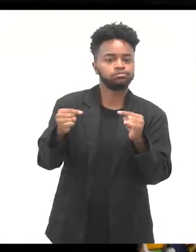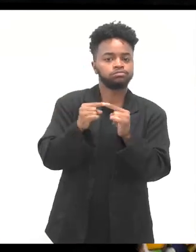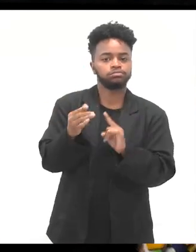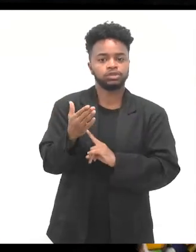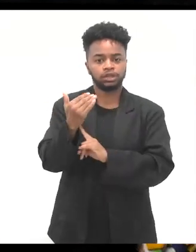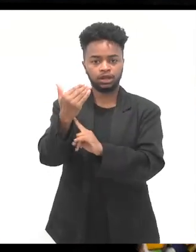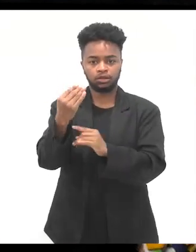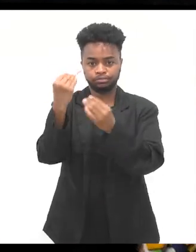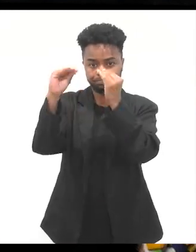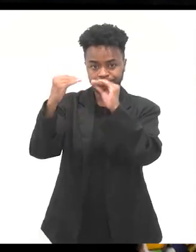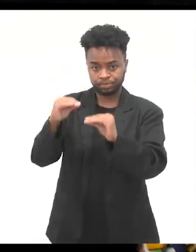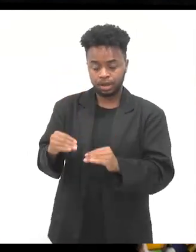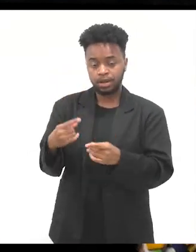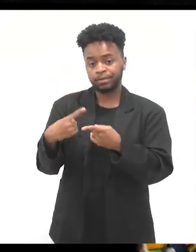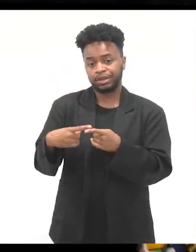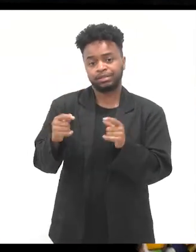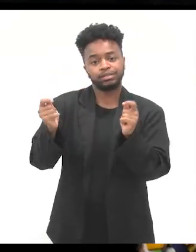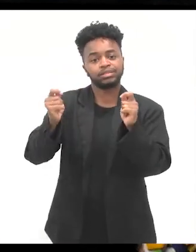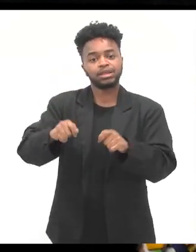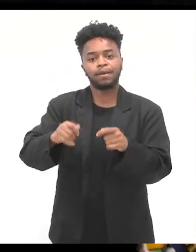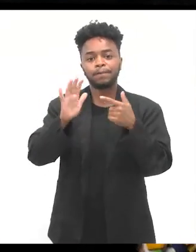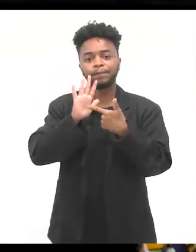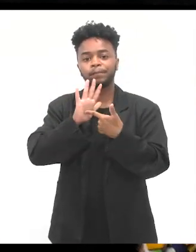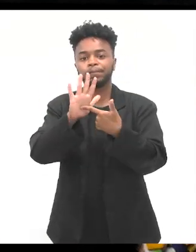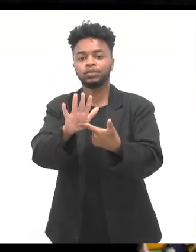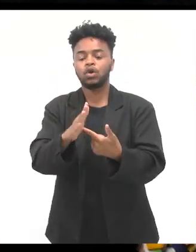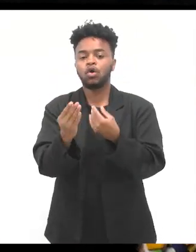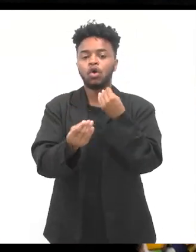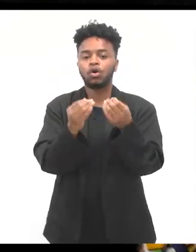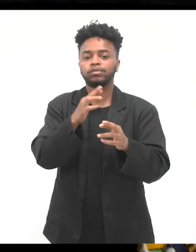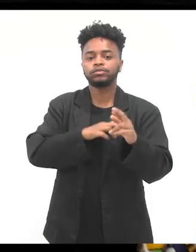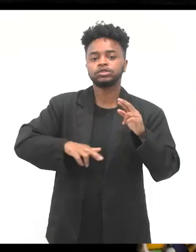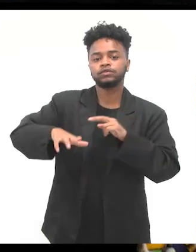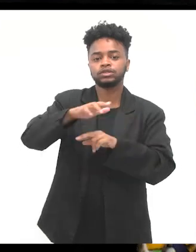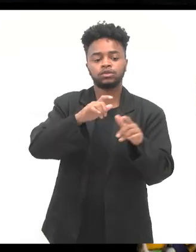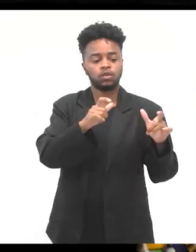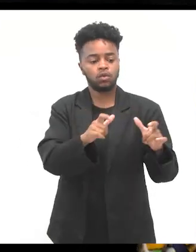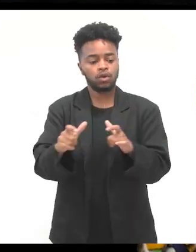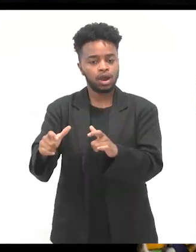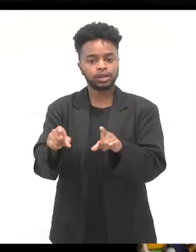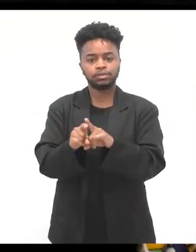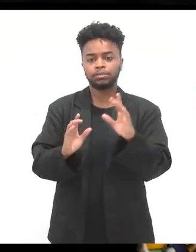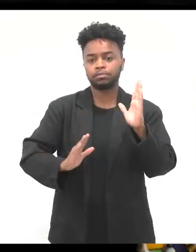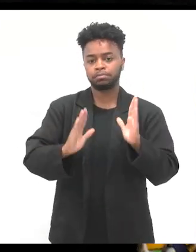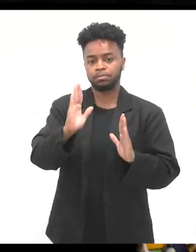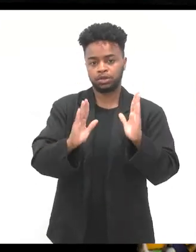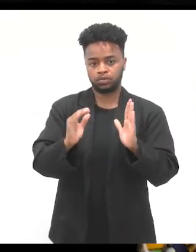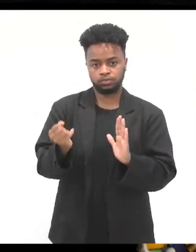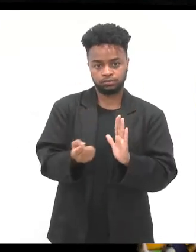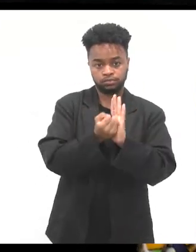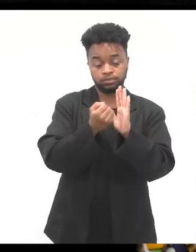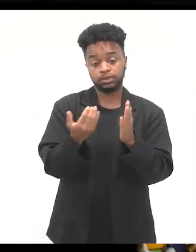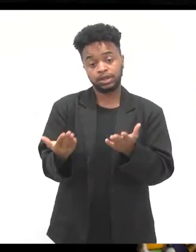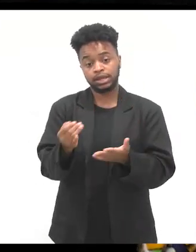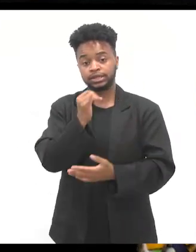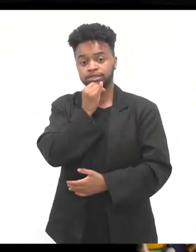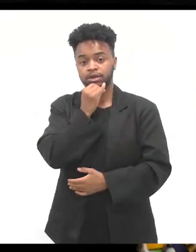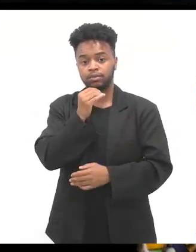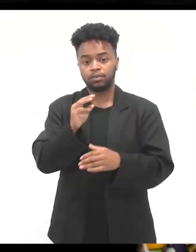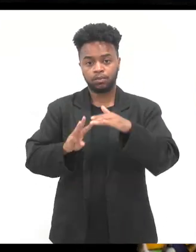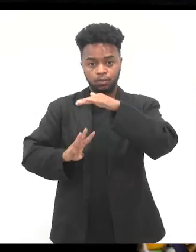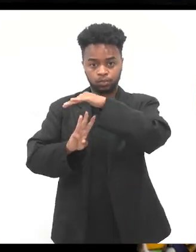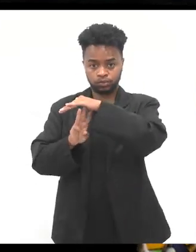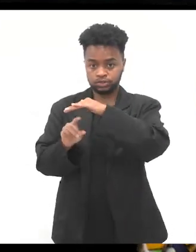forma que aquilo sirva de testemunho da diversidade em determinado local, em determinada época. Então, por exemplo, lá no